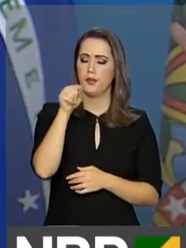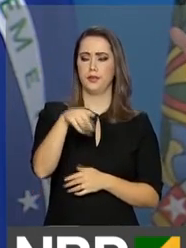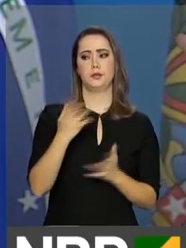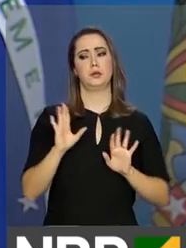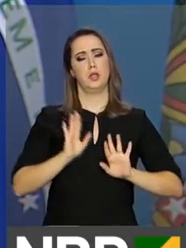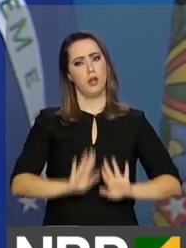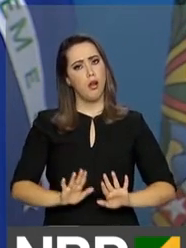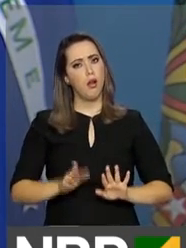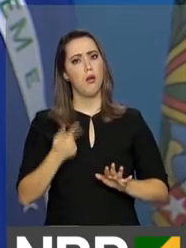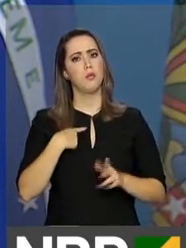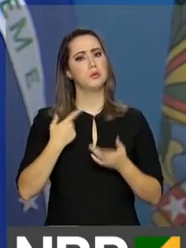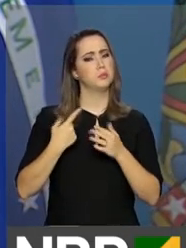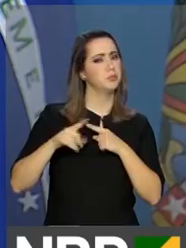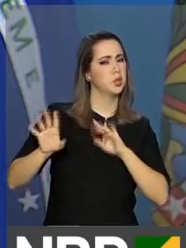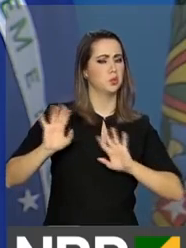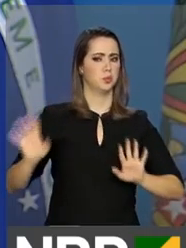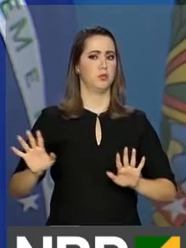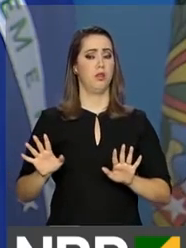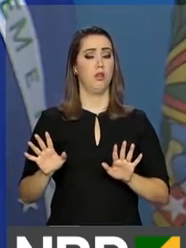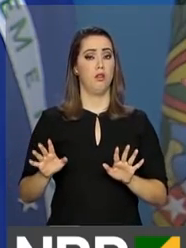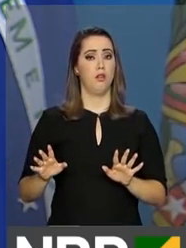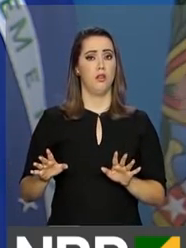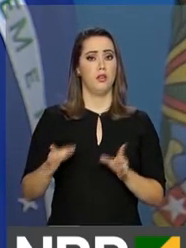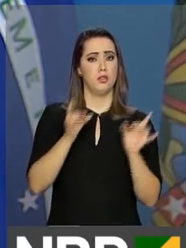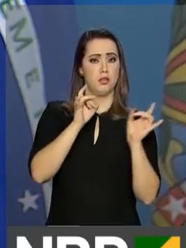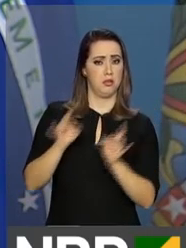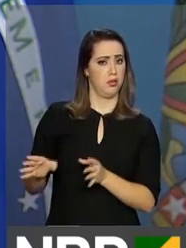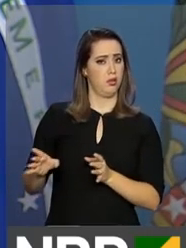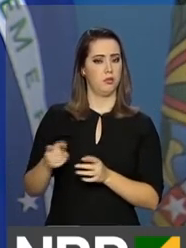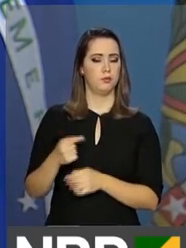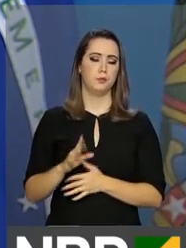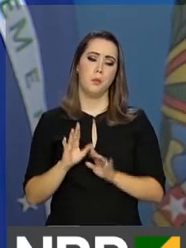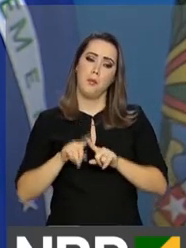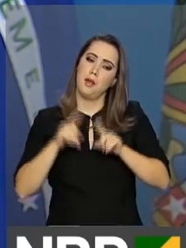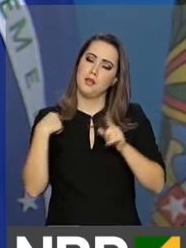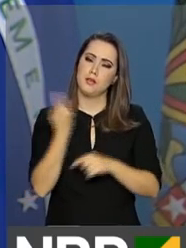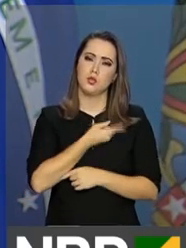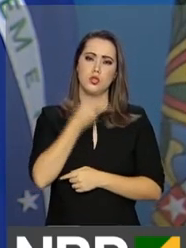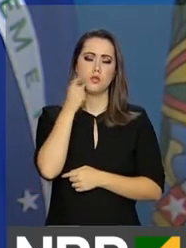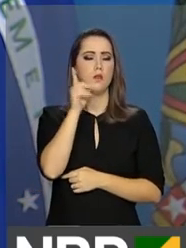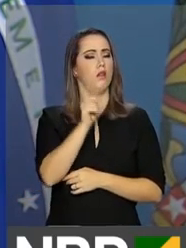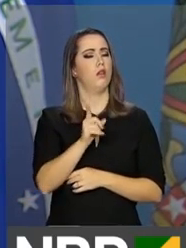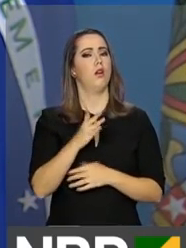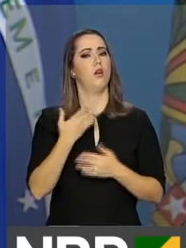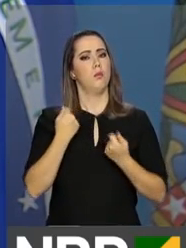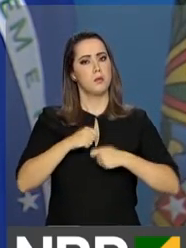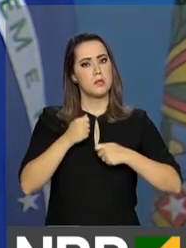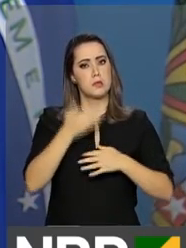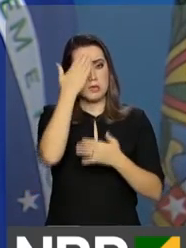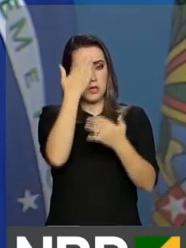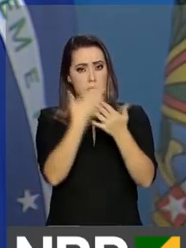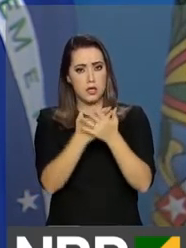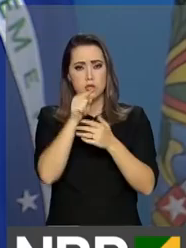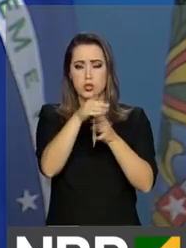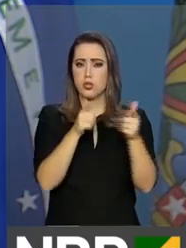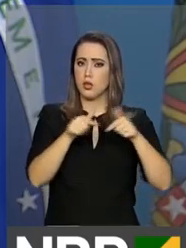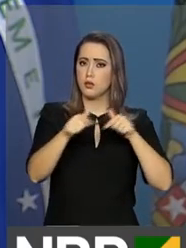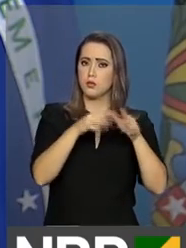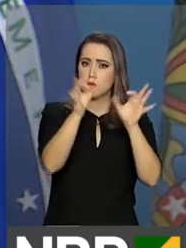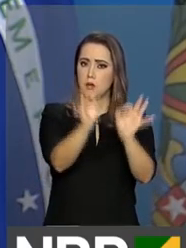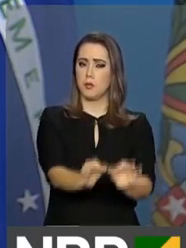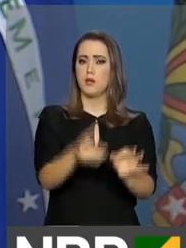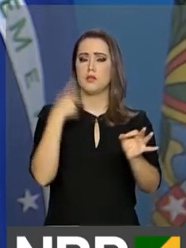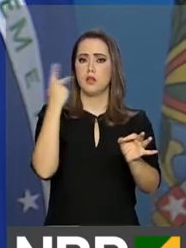Temer, acho que é melhor desistir disso daí, né? E nós todos dissemos, não, eu confio na seriedade, na competência, na exação, na